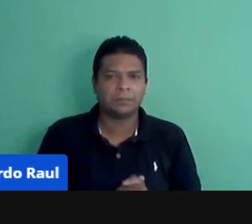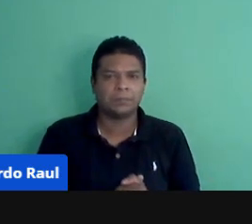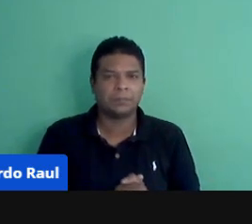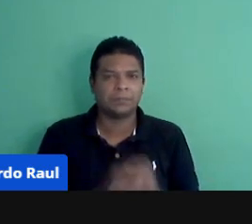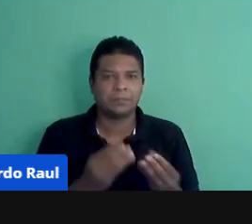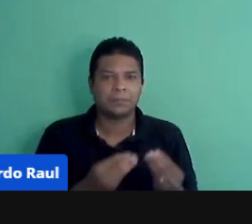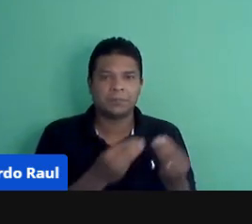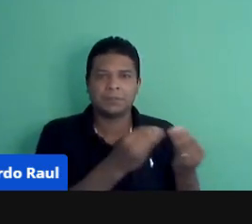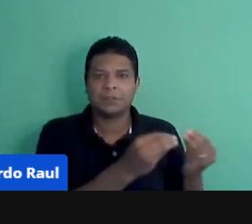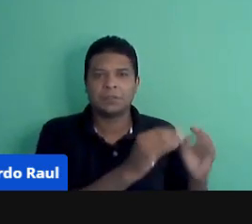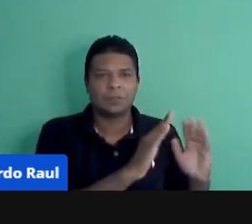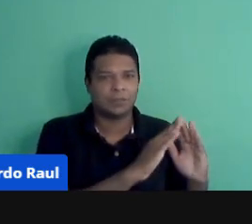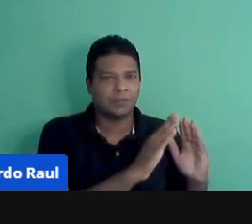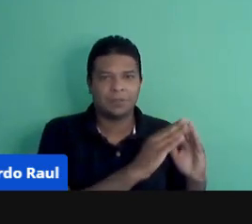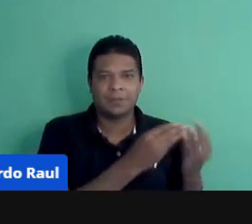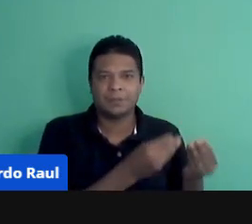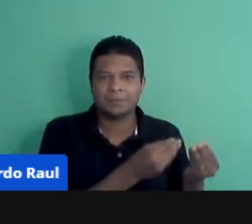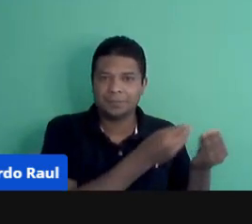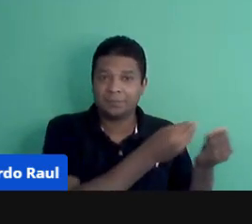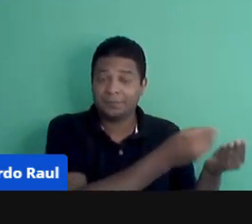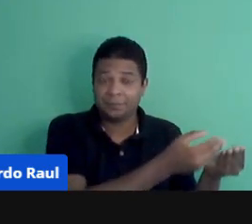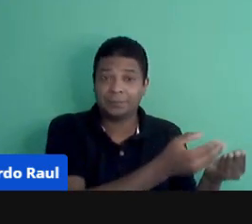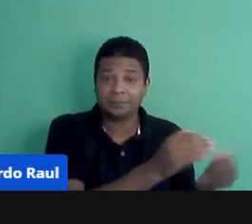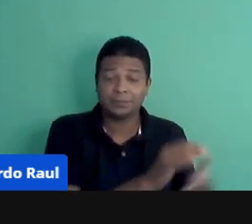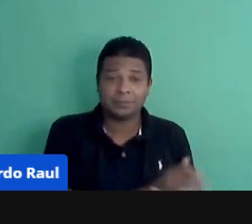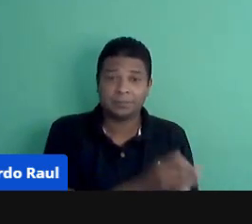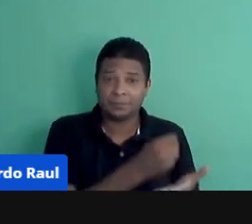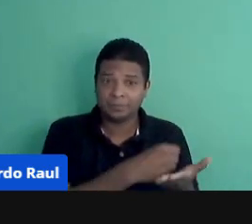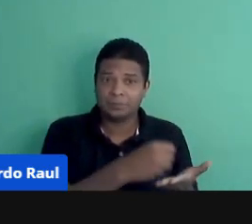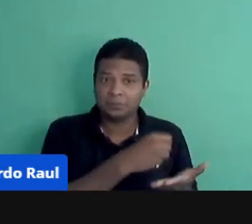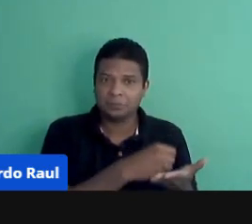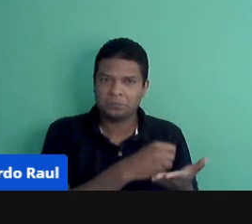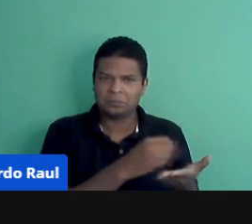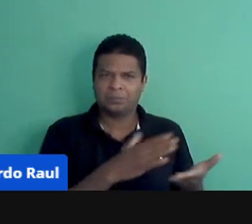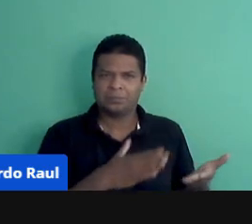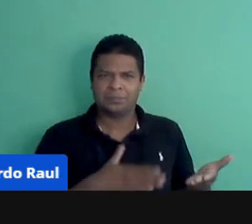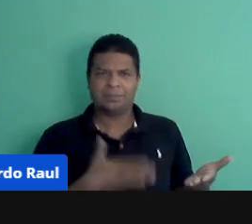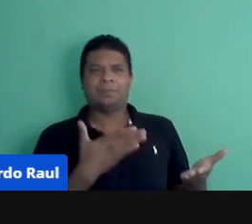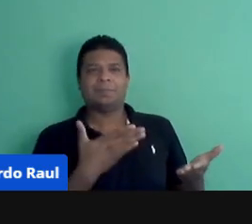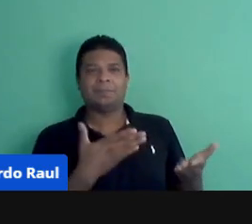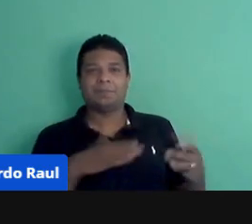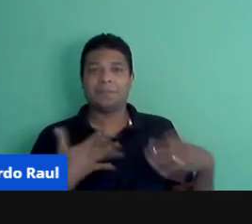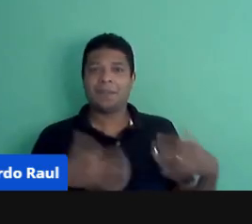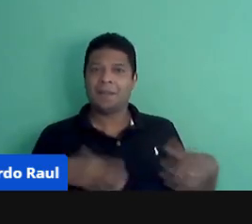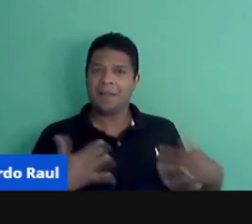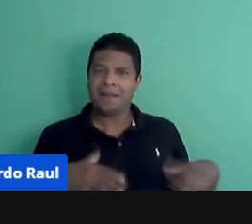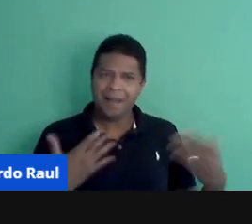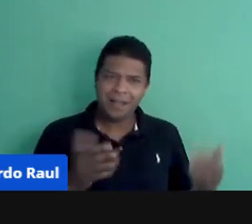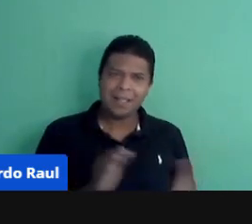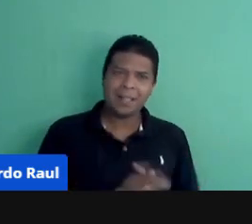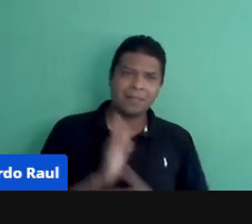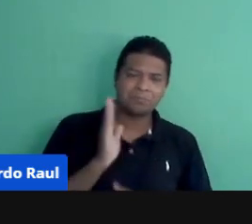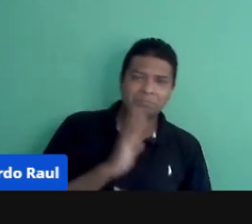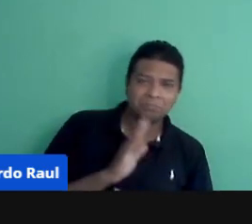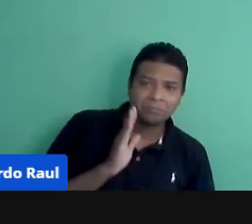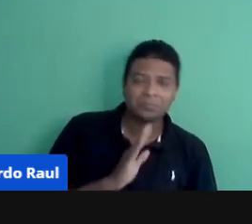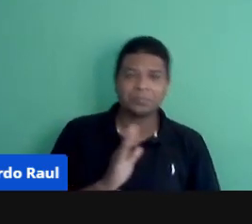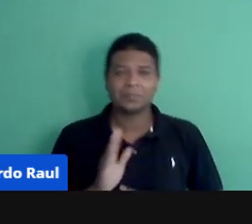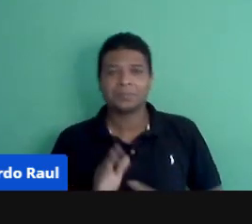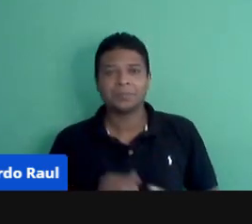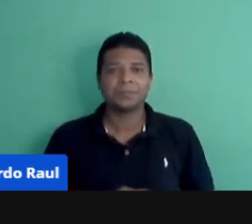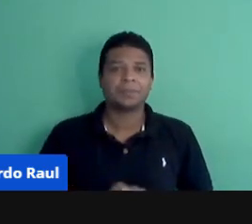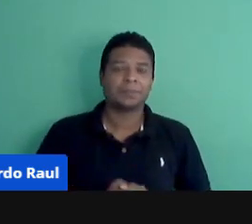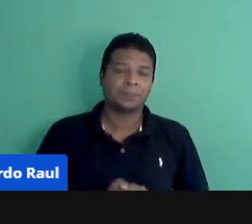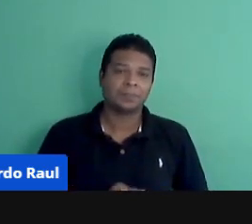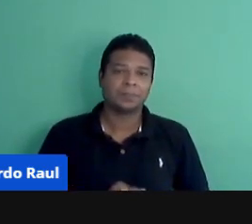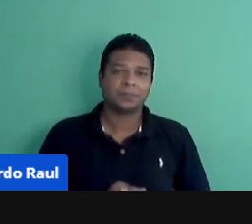de casa, é algo assim que tem me impressionado muito. Eu não esperava essa adesão